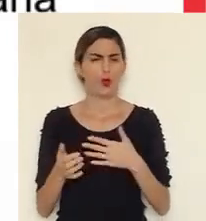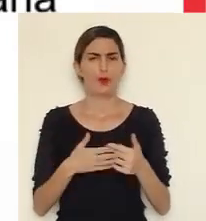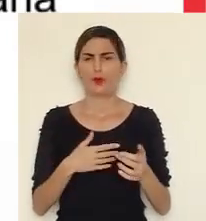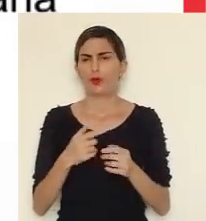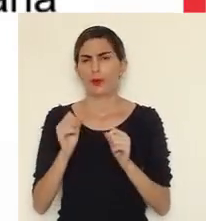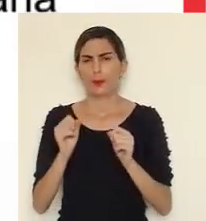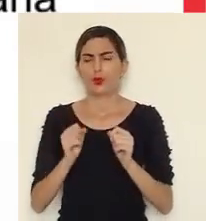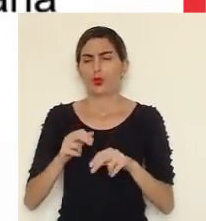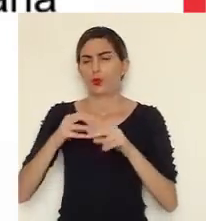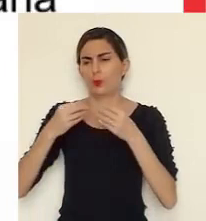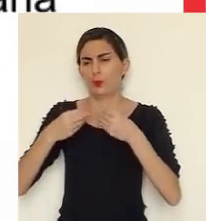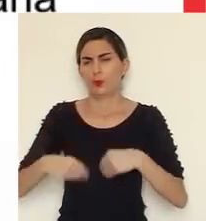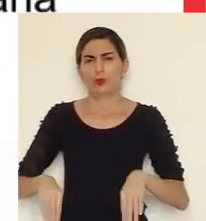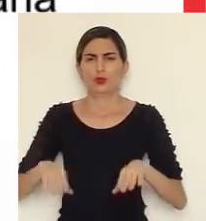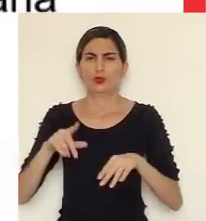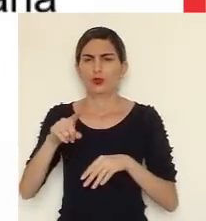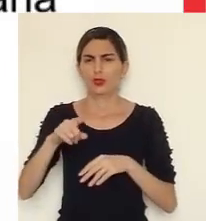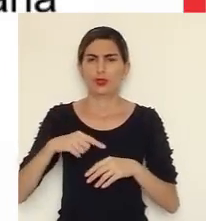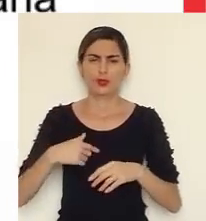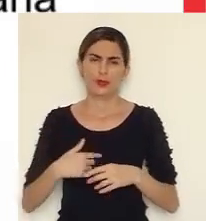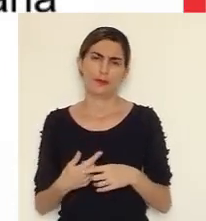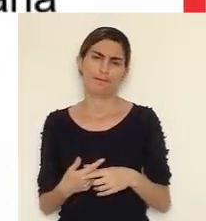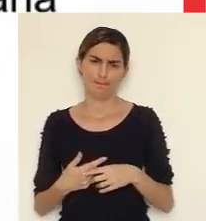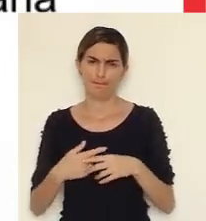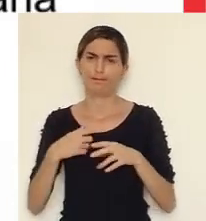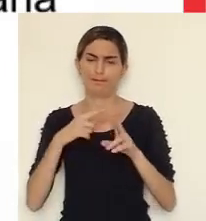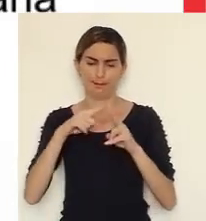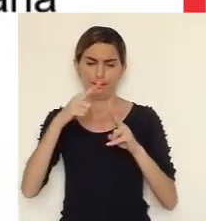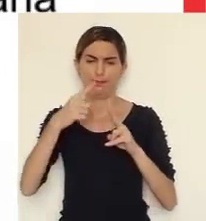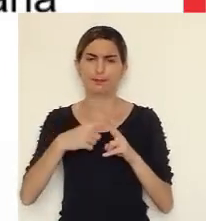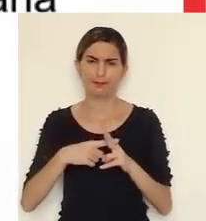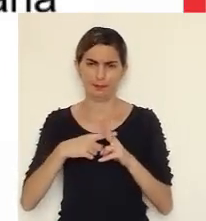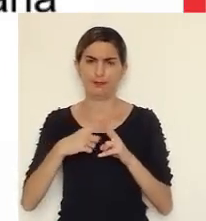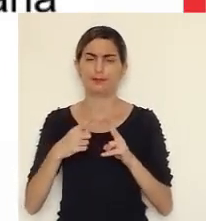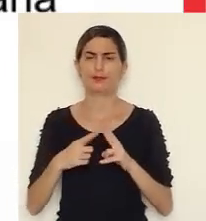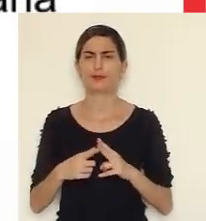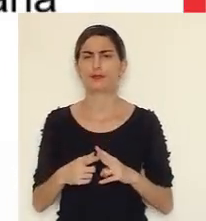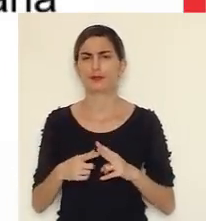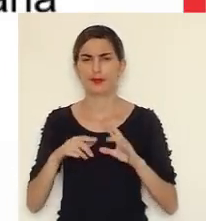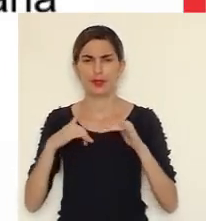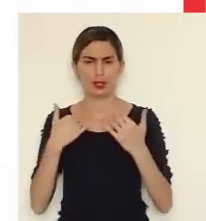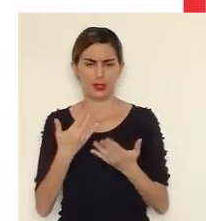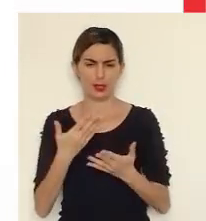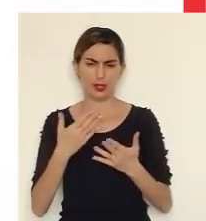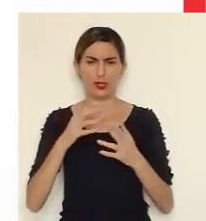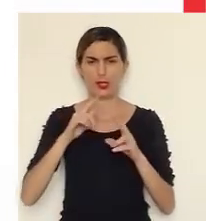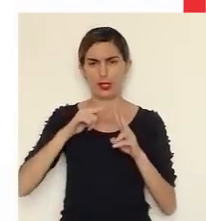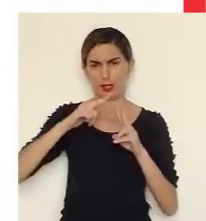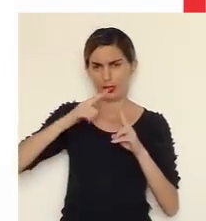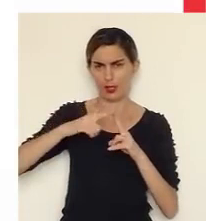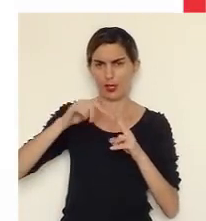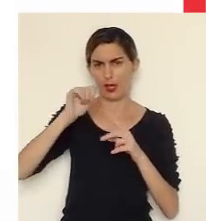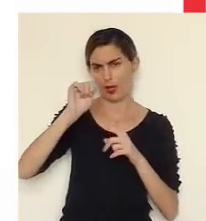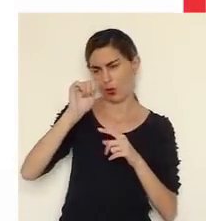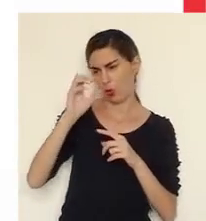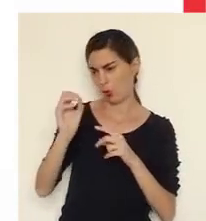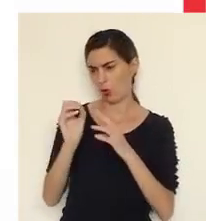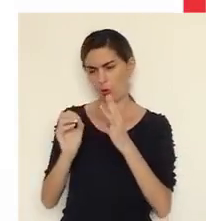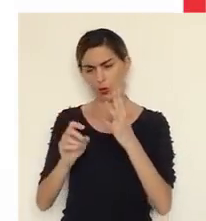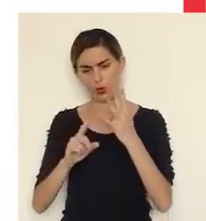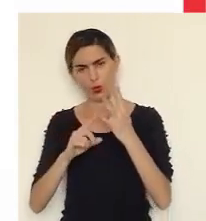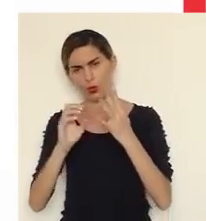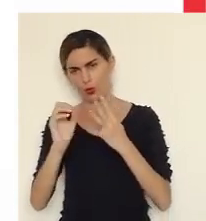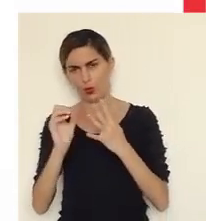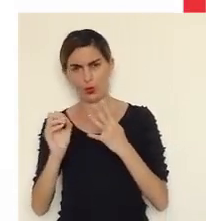qualquer um dos seus antígenos provocaria as reações dos anticorpos destes indivíduos. Os indivíduos que são do